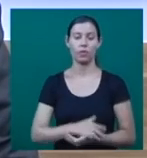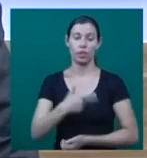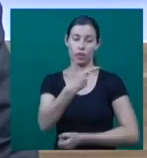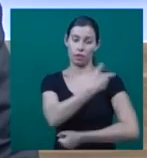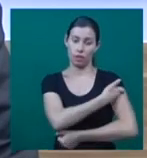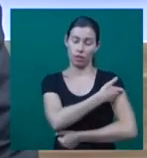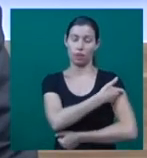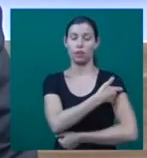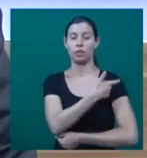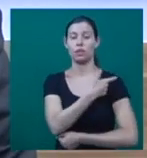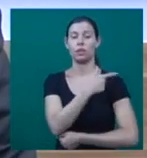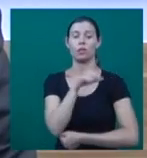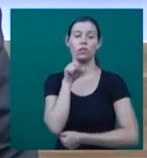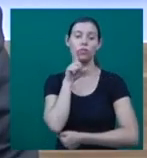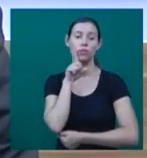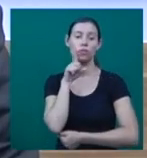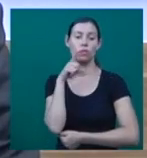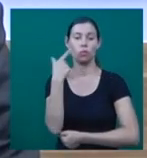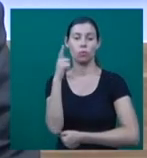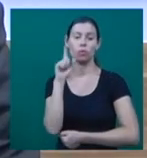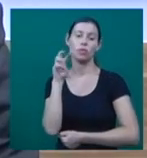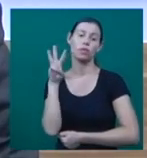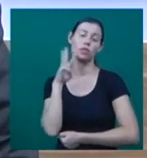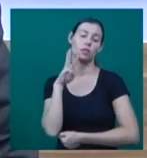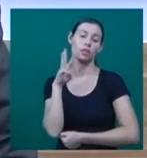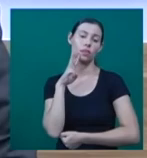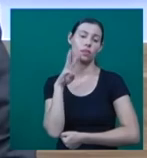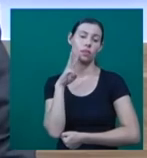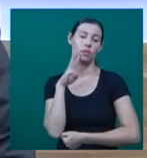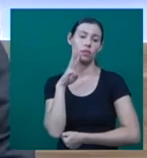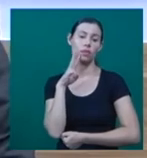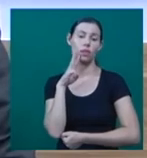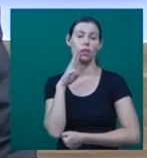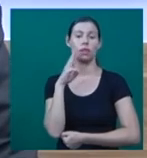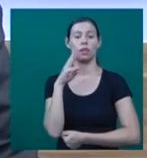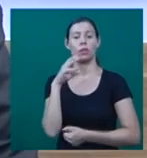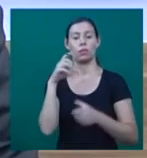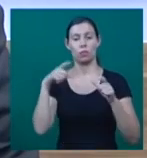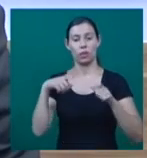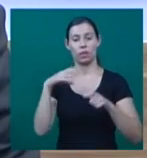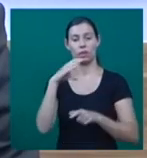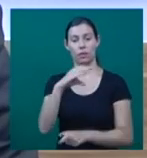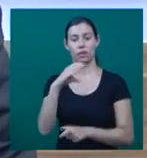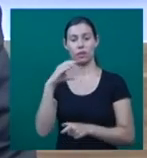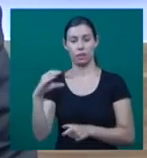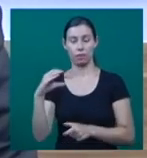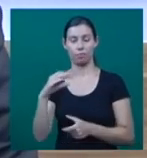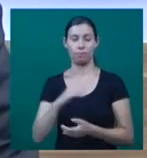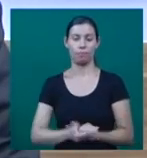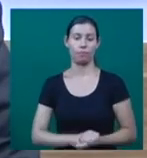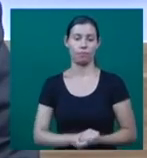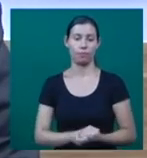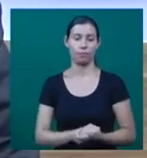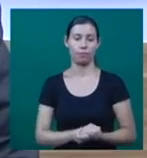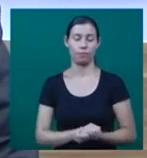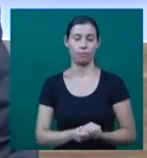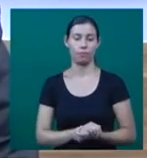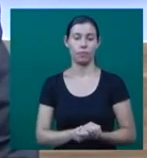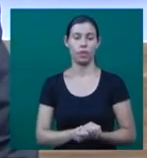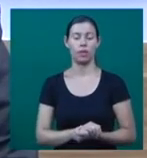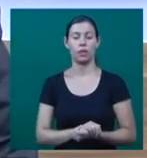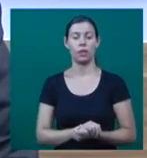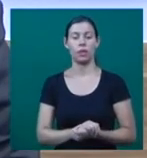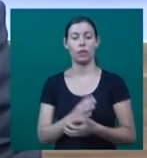próxima terça-feira da semana que vem, no Centro de Convivência do Campus Santa Mônica da UFO. A expectativa é vacinar